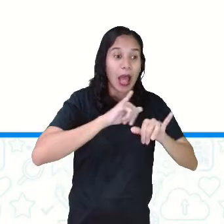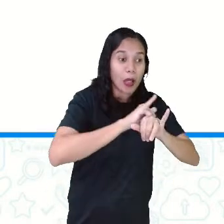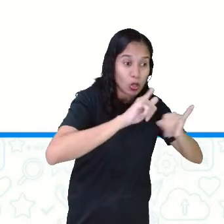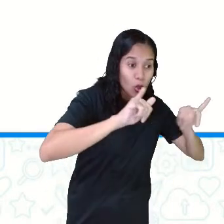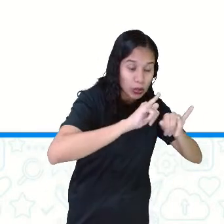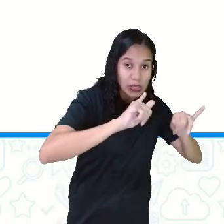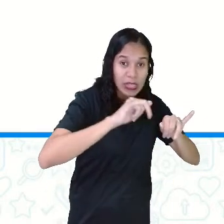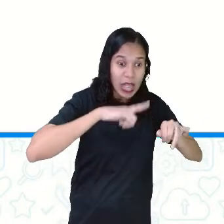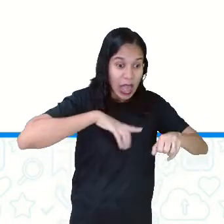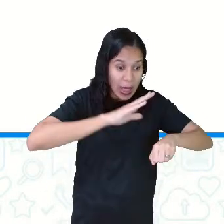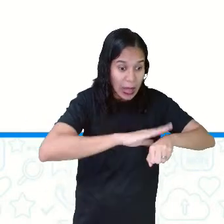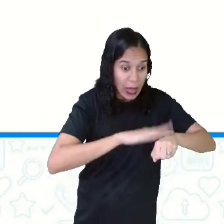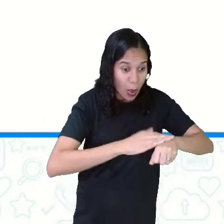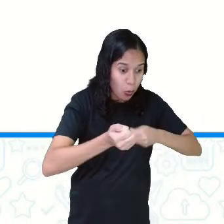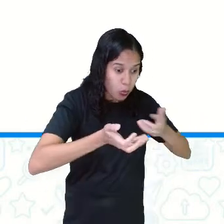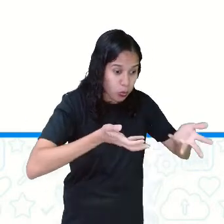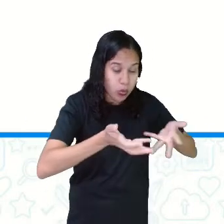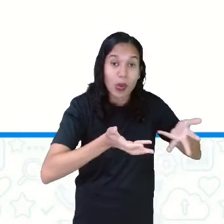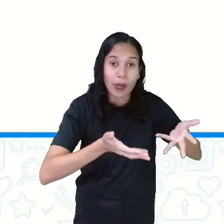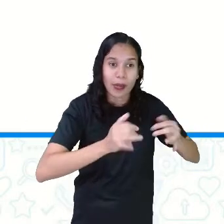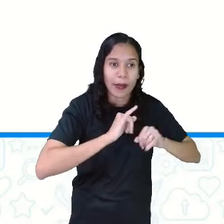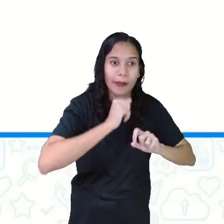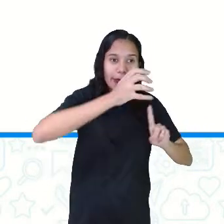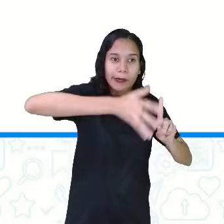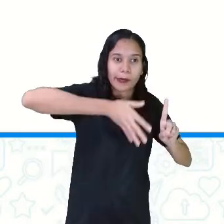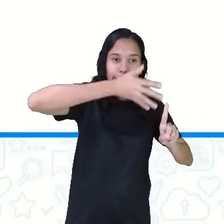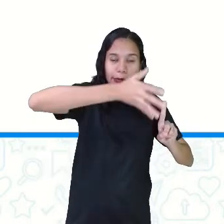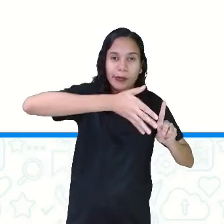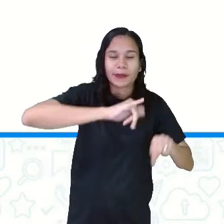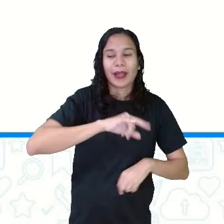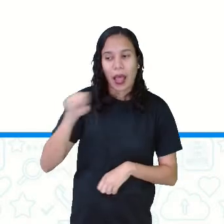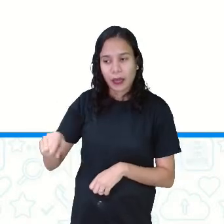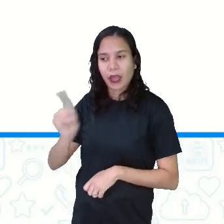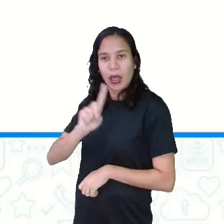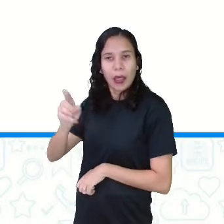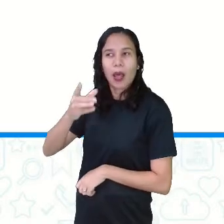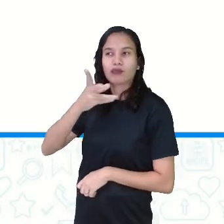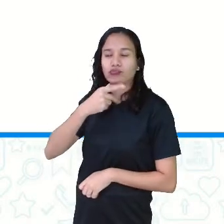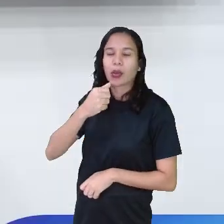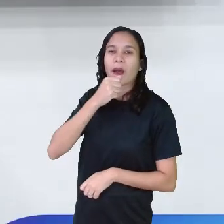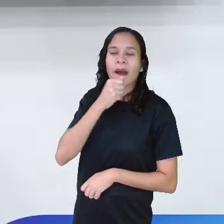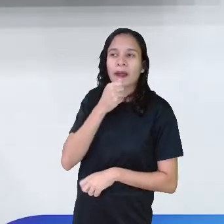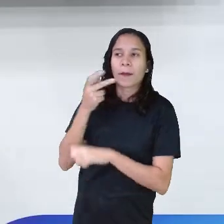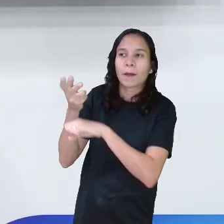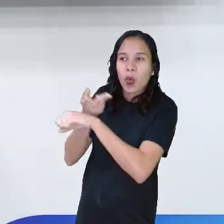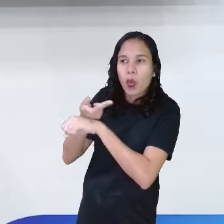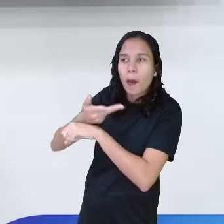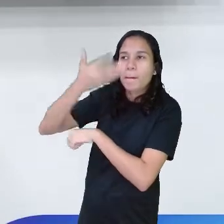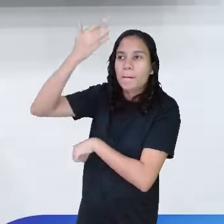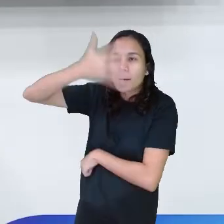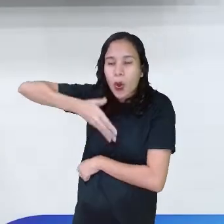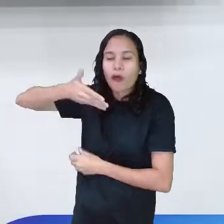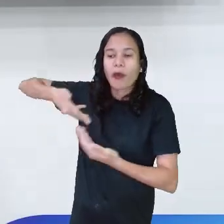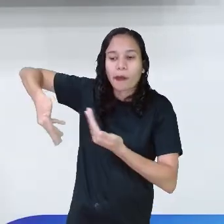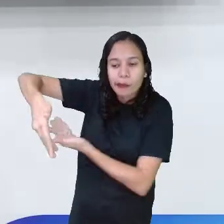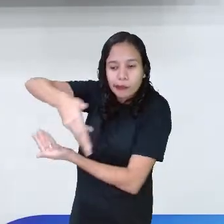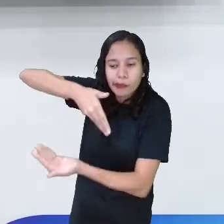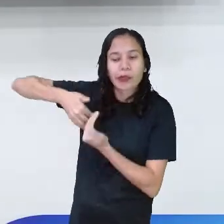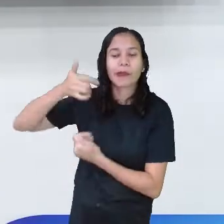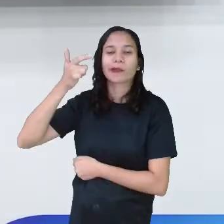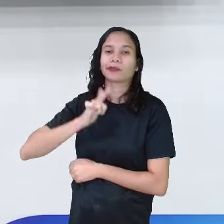ela é apurada ali rapidinho e é transmitida. A reportagem não, ela vai ter muitas fontes para que ela possa ali